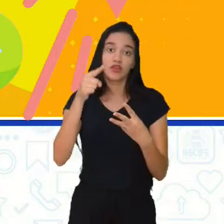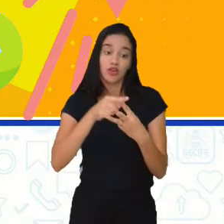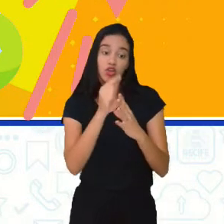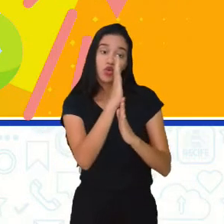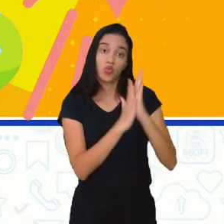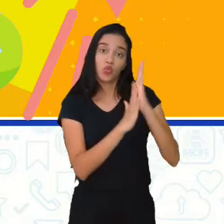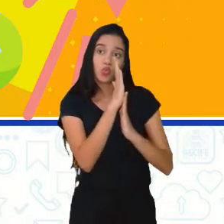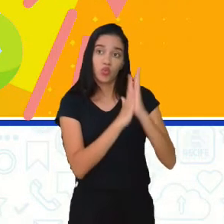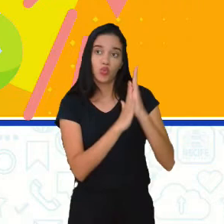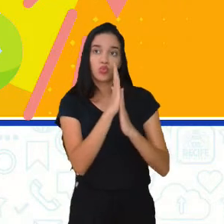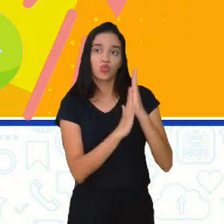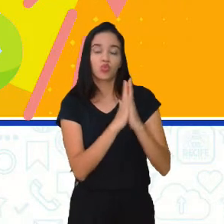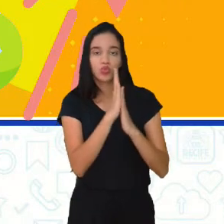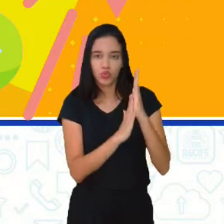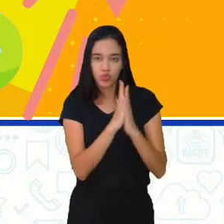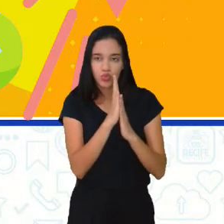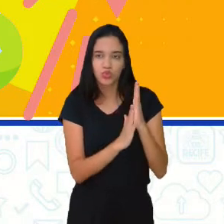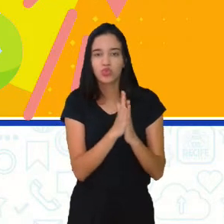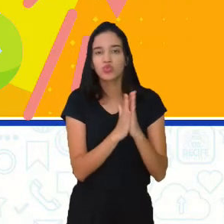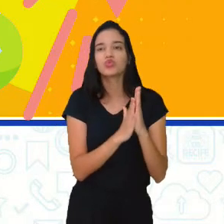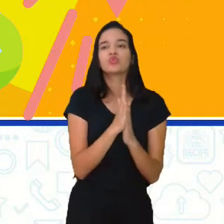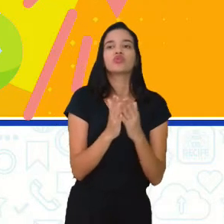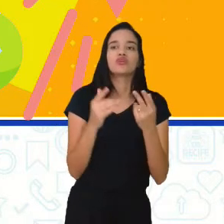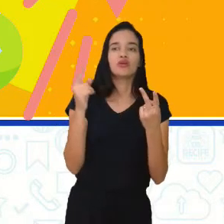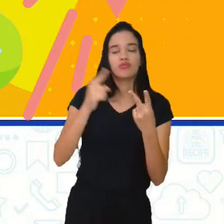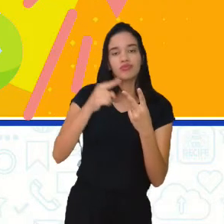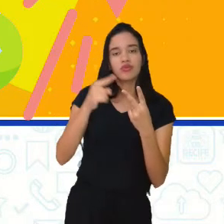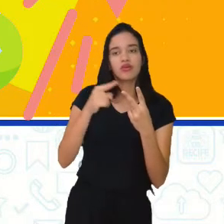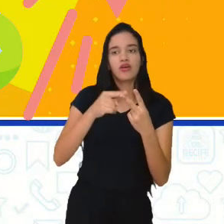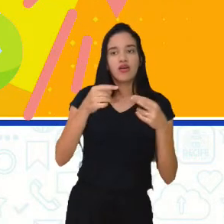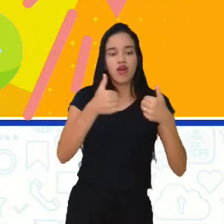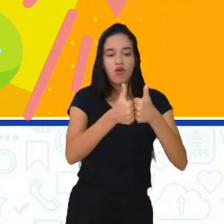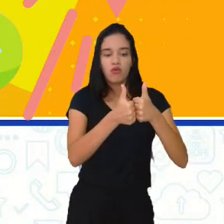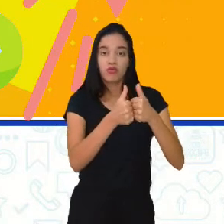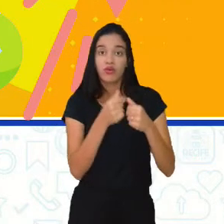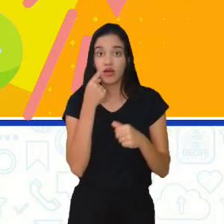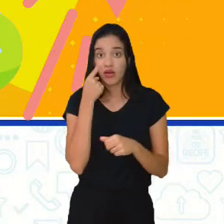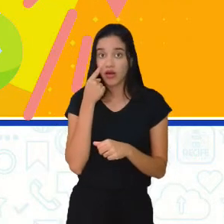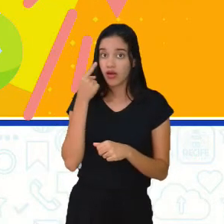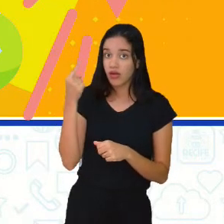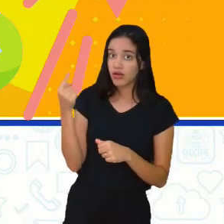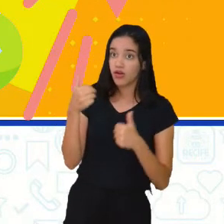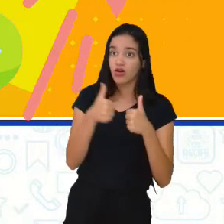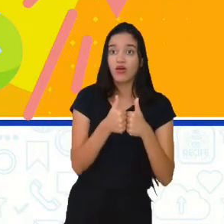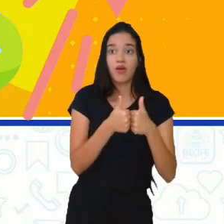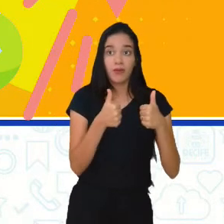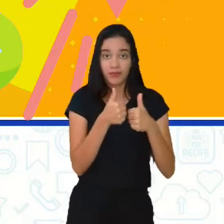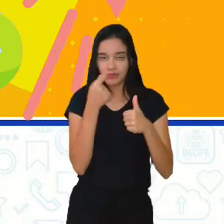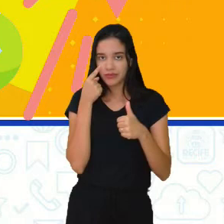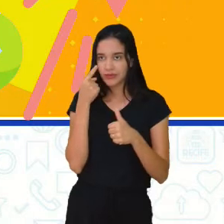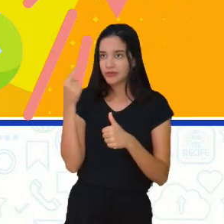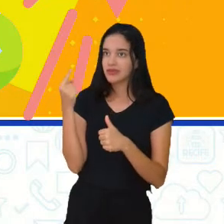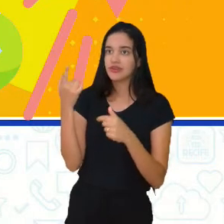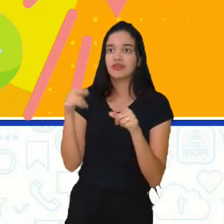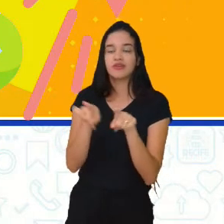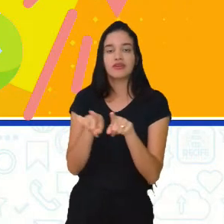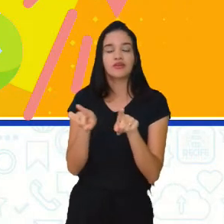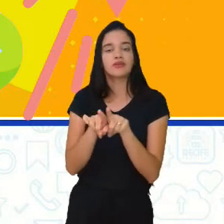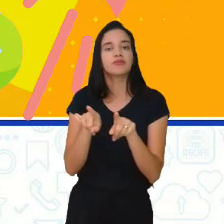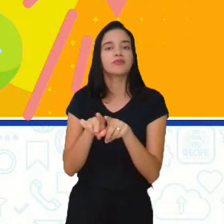condução, convecção e irradiação. E aí, para a condução, eu estou trazendo um exemplo bem primitivo,